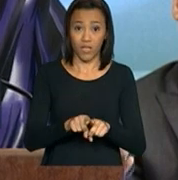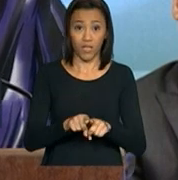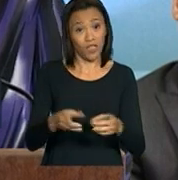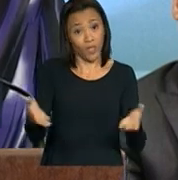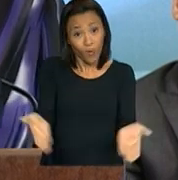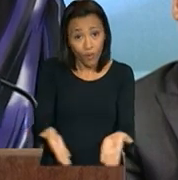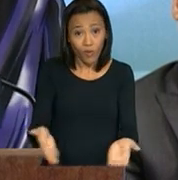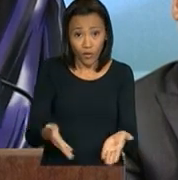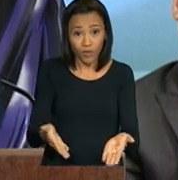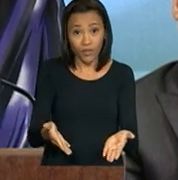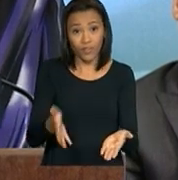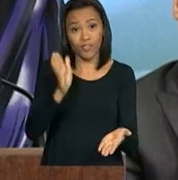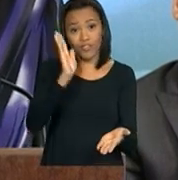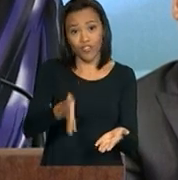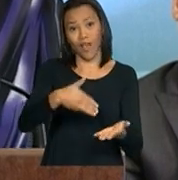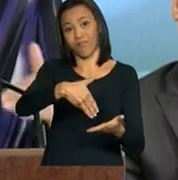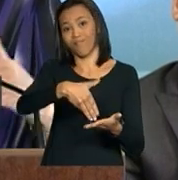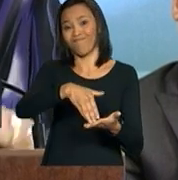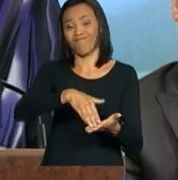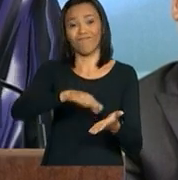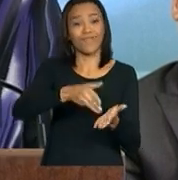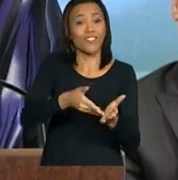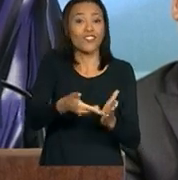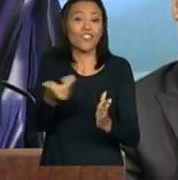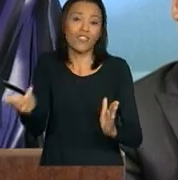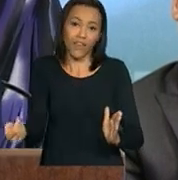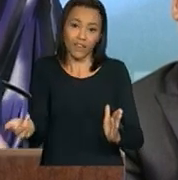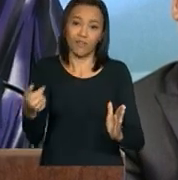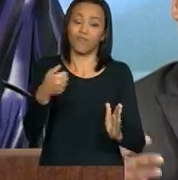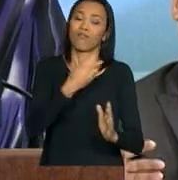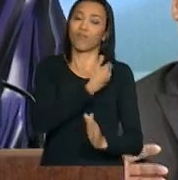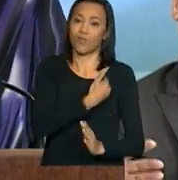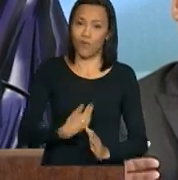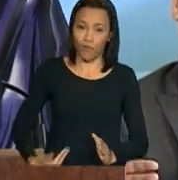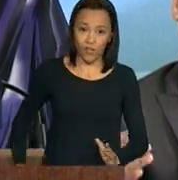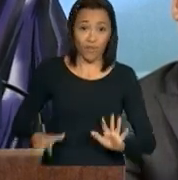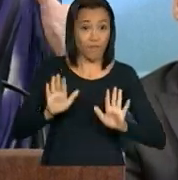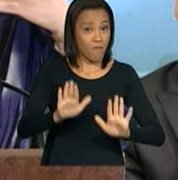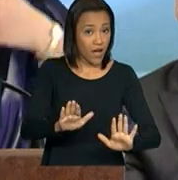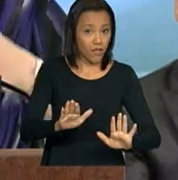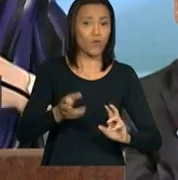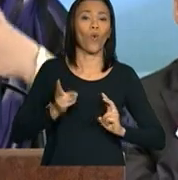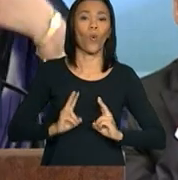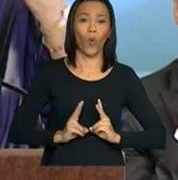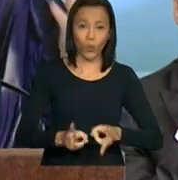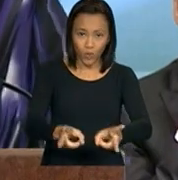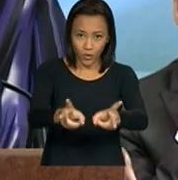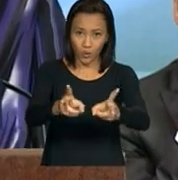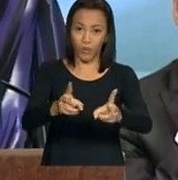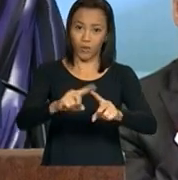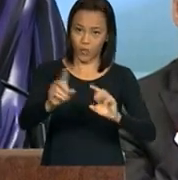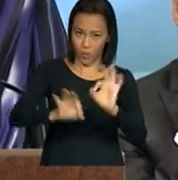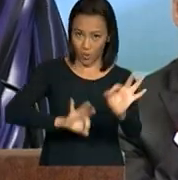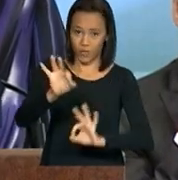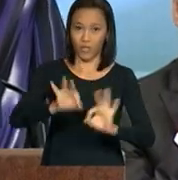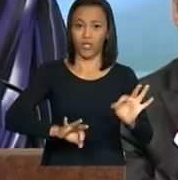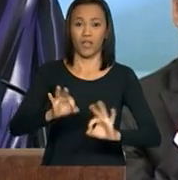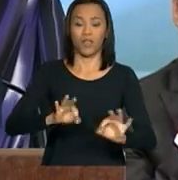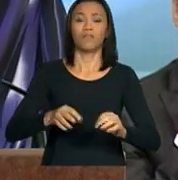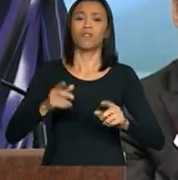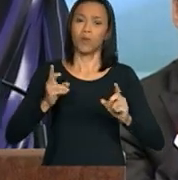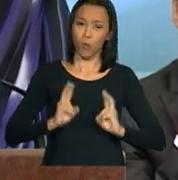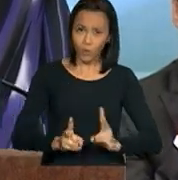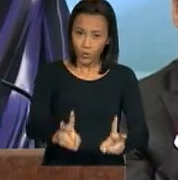agora se separam de nós aqui do governo mas não separam do projeto nem da trajetória de